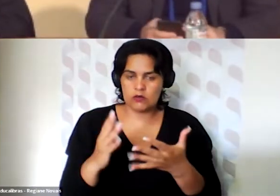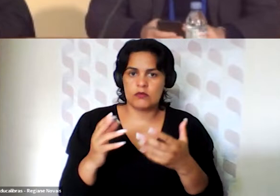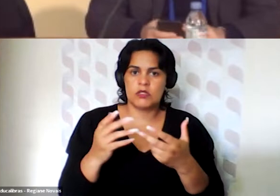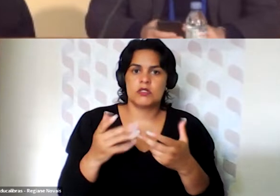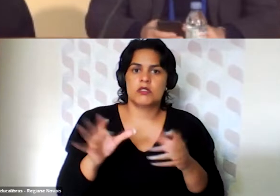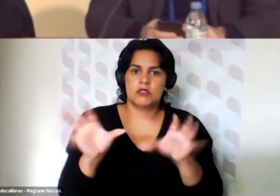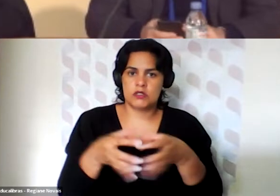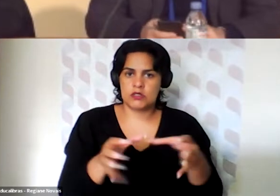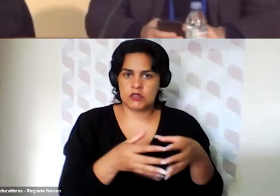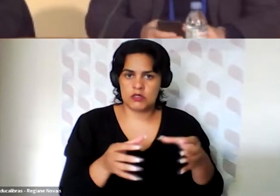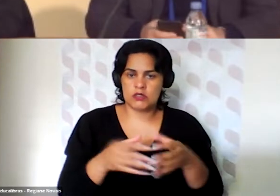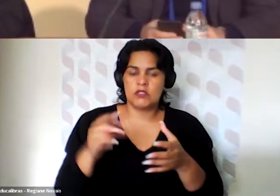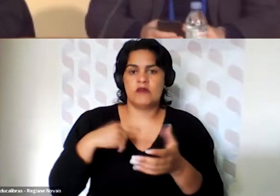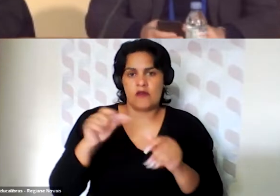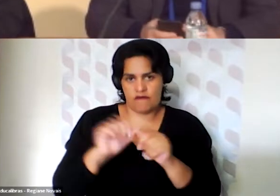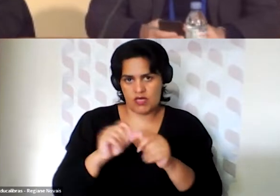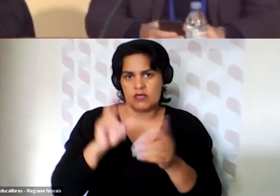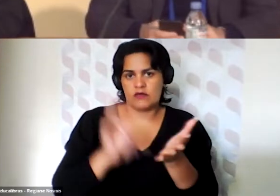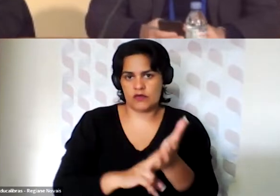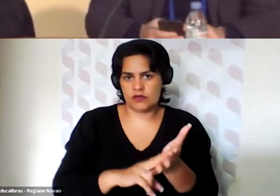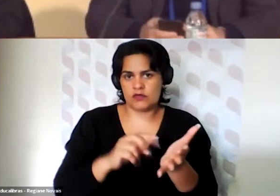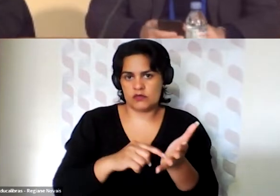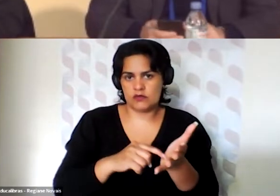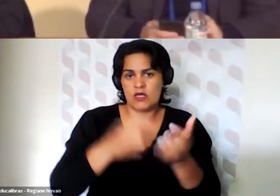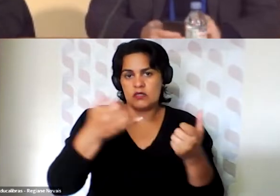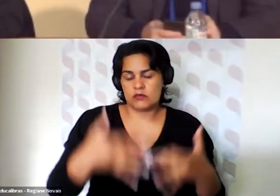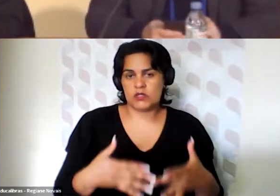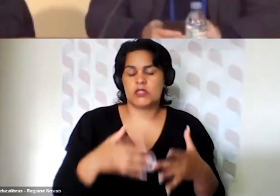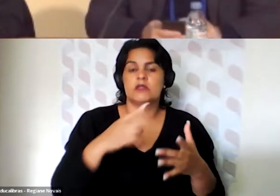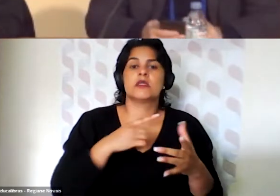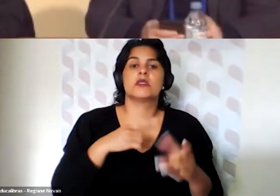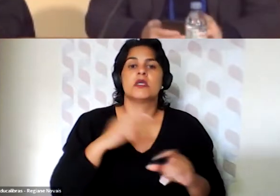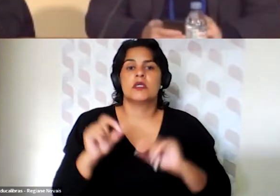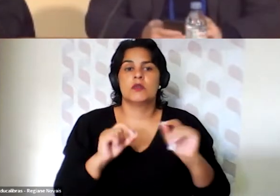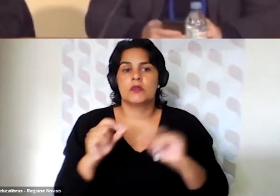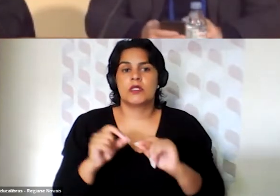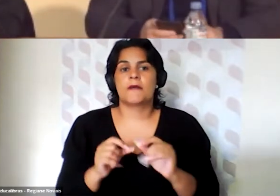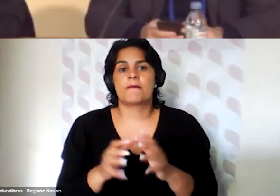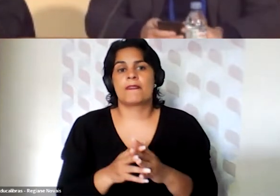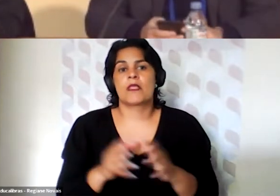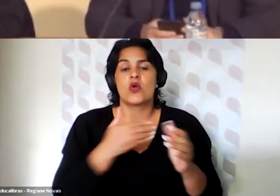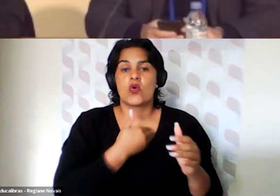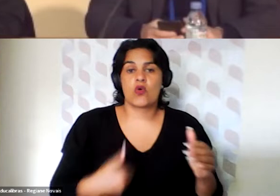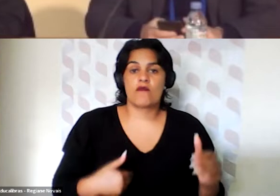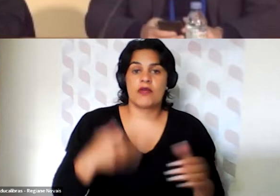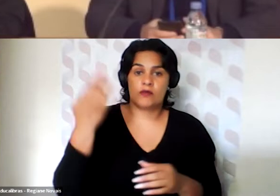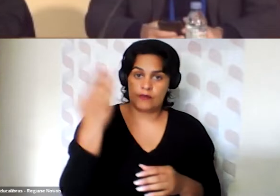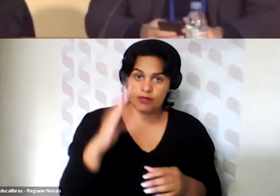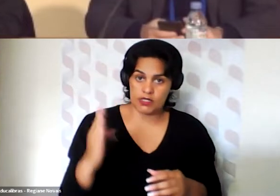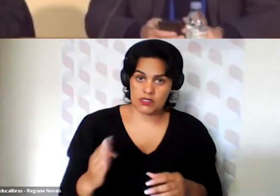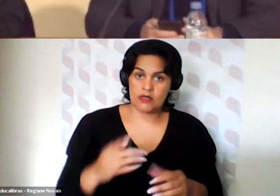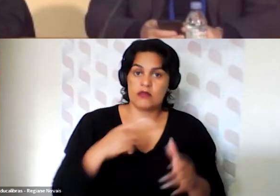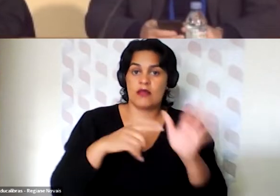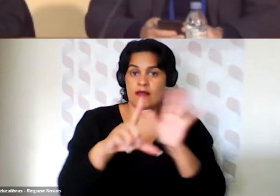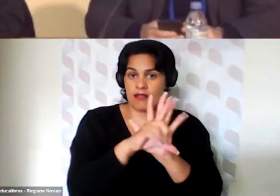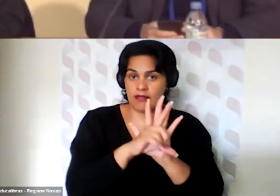não respeita o meio ambiente, etc. E tal. Isso é algo que os membros terão que examinar mesmo. Se o Brasil for isso que está sendo dito, o Brasil não vai